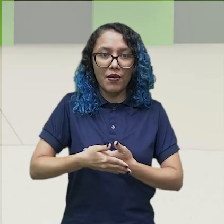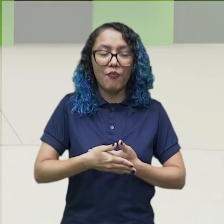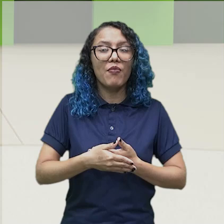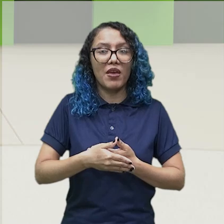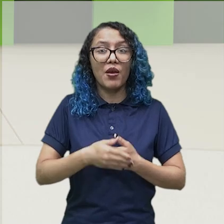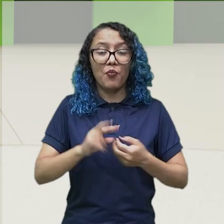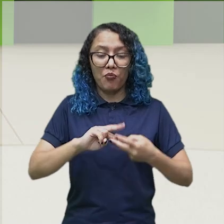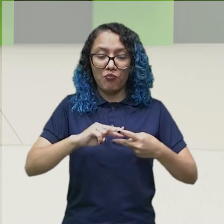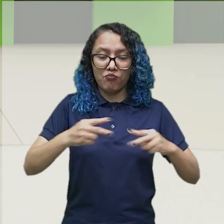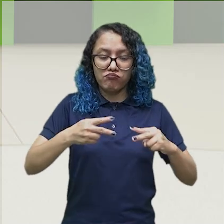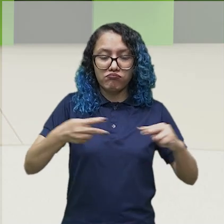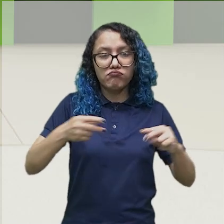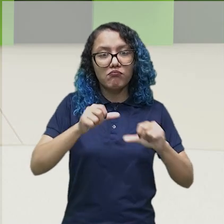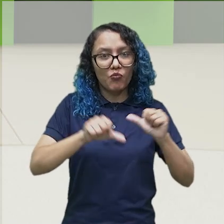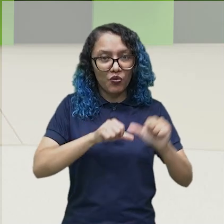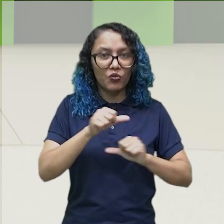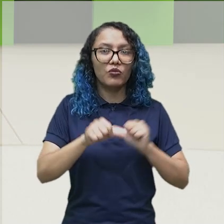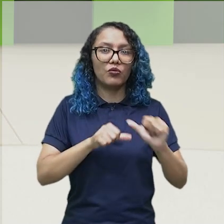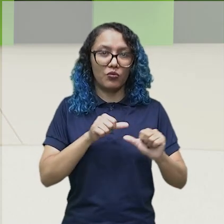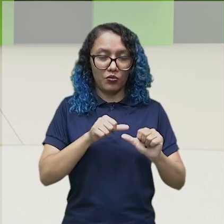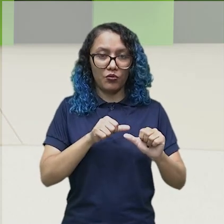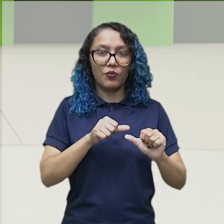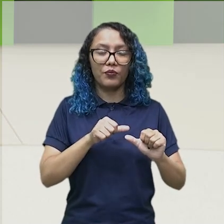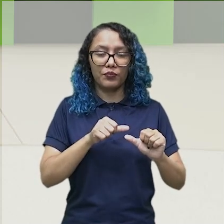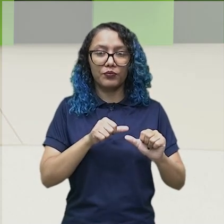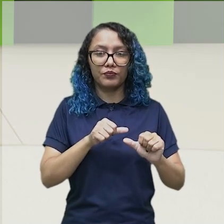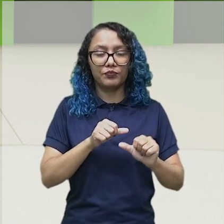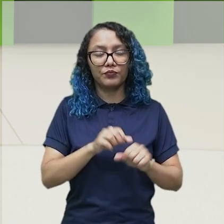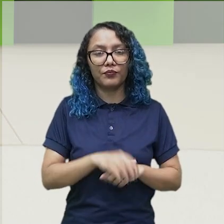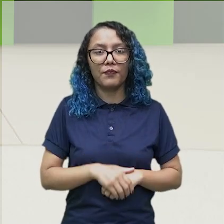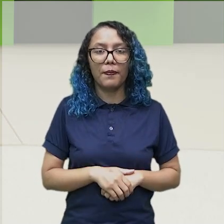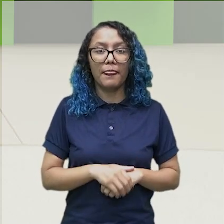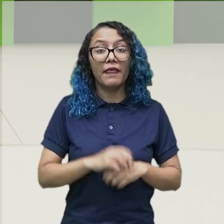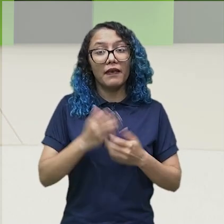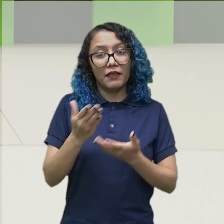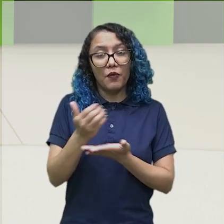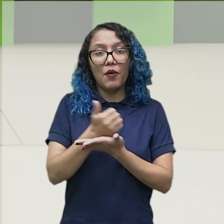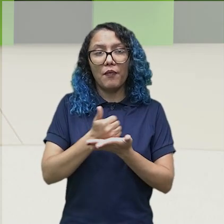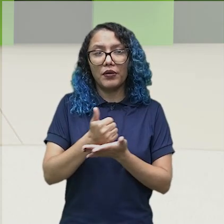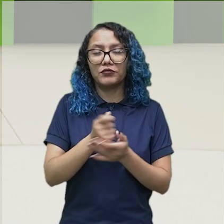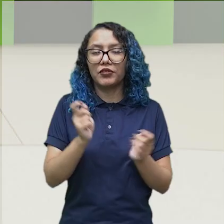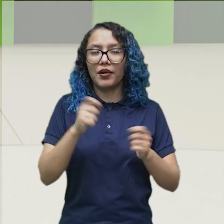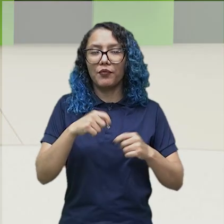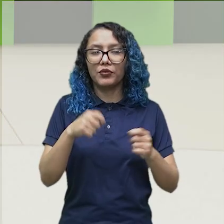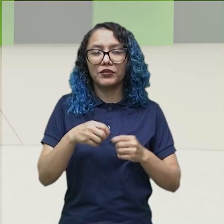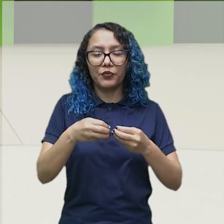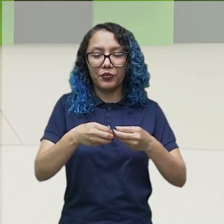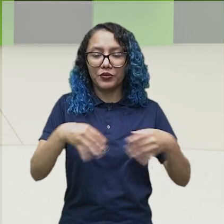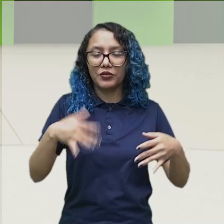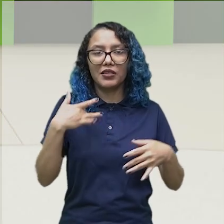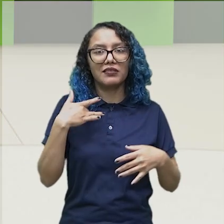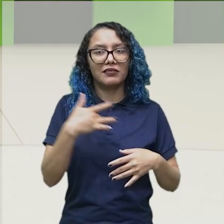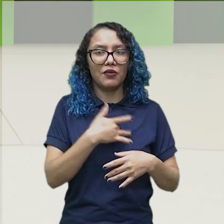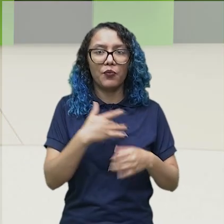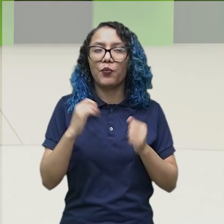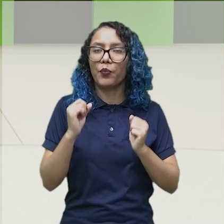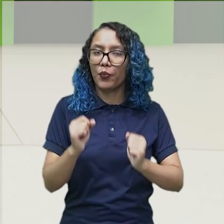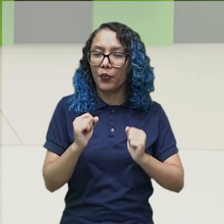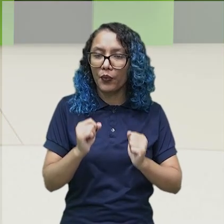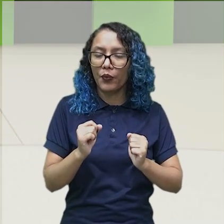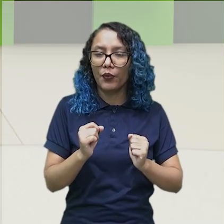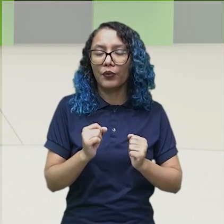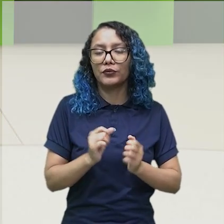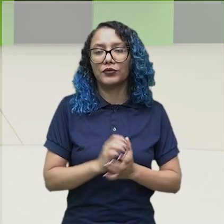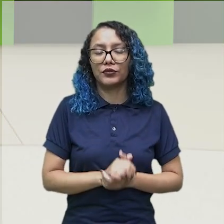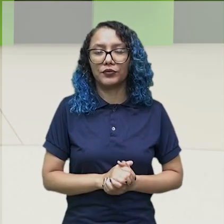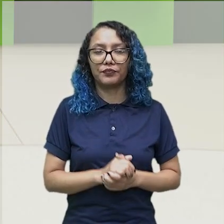mutações genéticas, né. Então, um medicamento, né, que tem um potencial ali de prejuízo à saúde e,